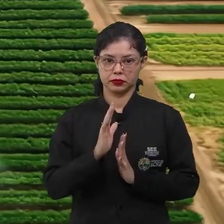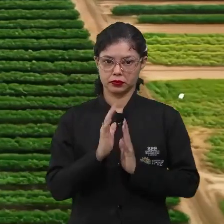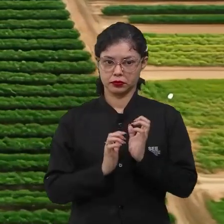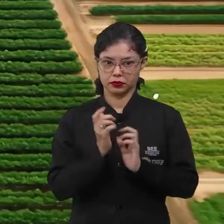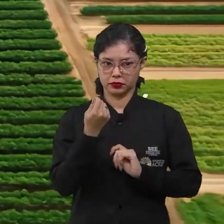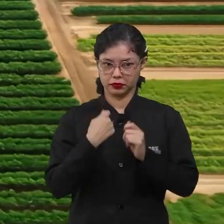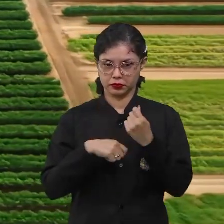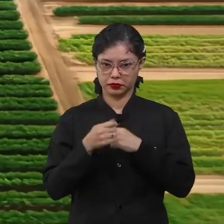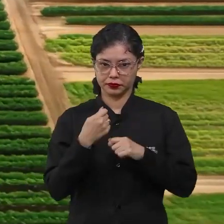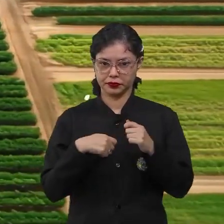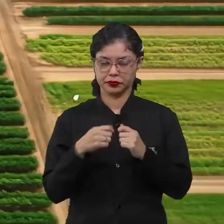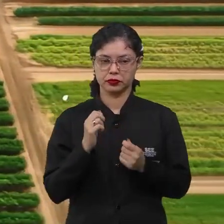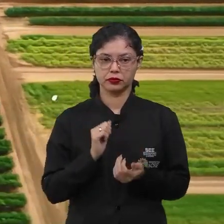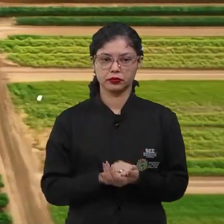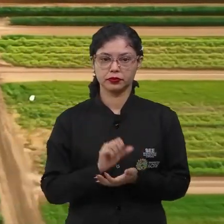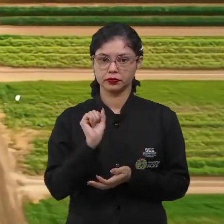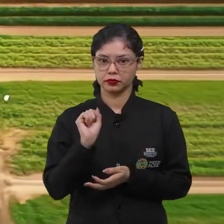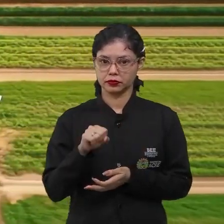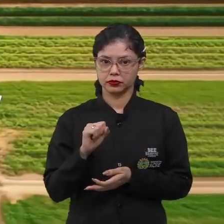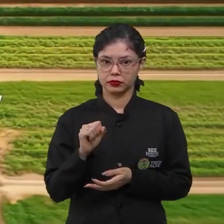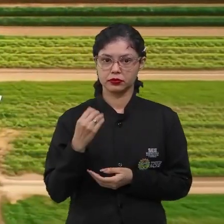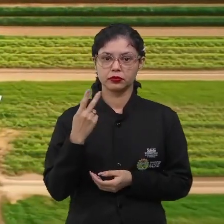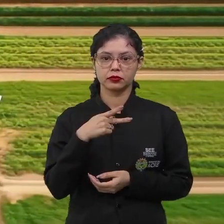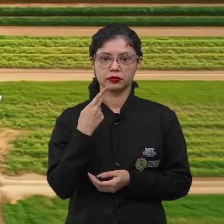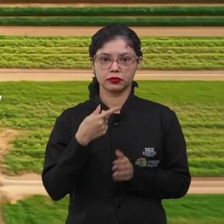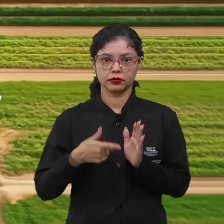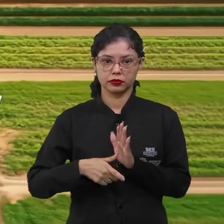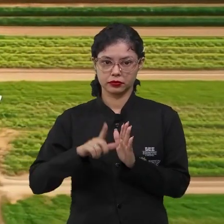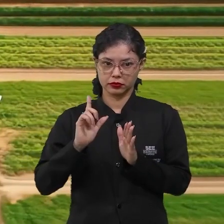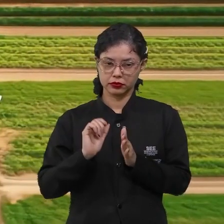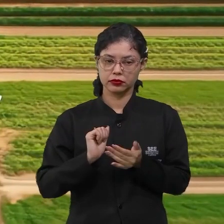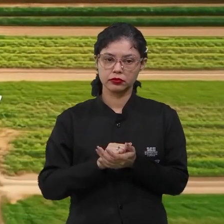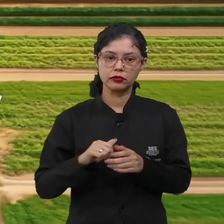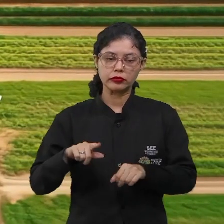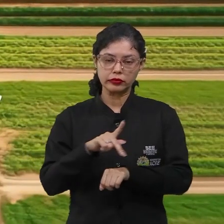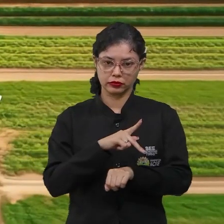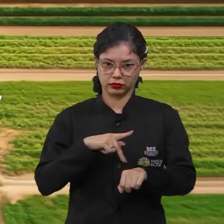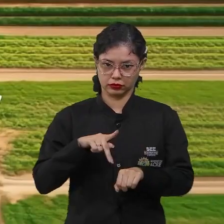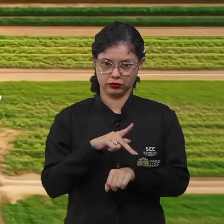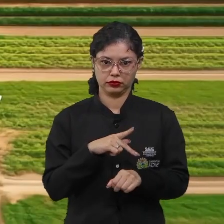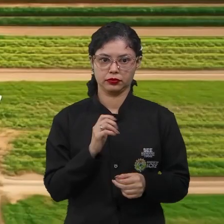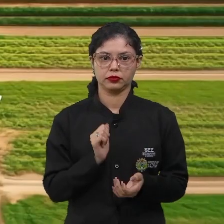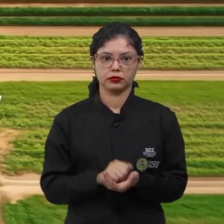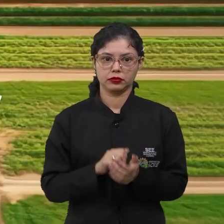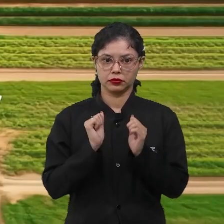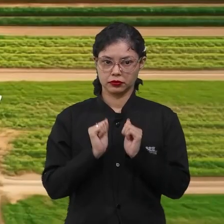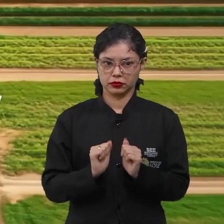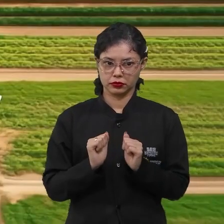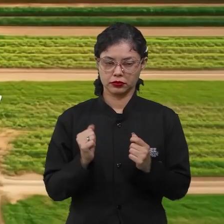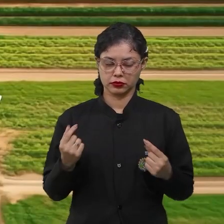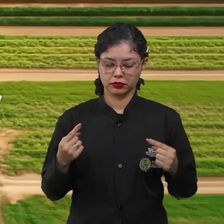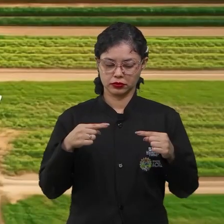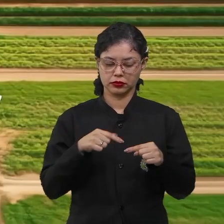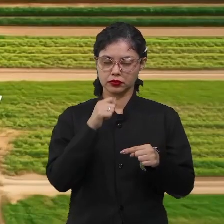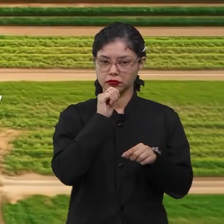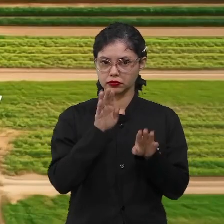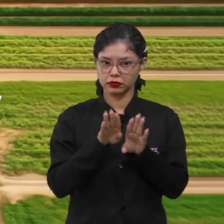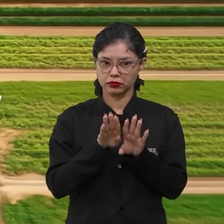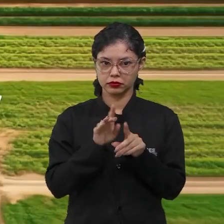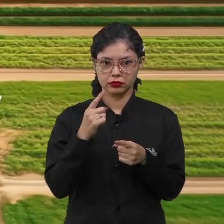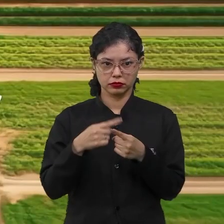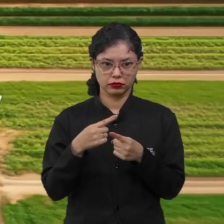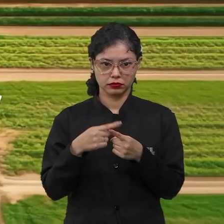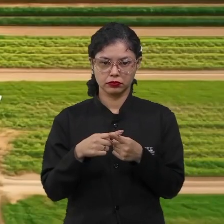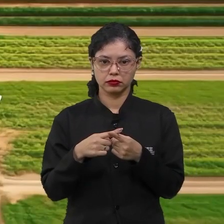conflitos econômicos. Sim, como eu falei anteriormente, os países, eles podem sim entrar em conflito justamente